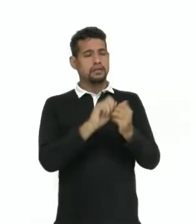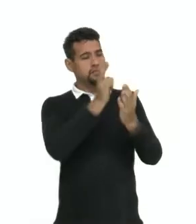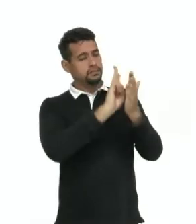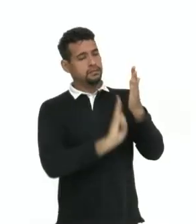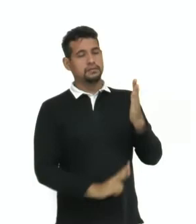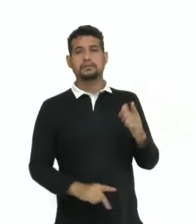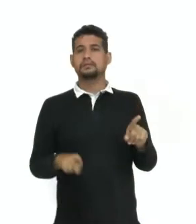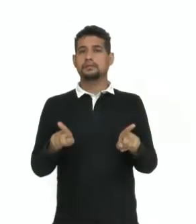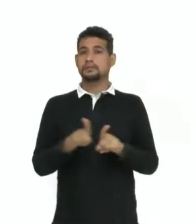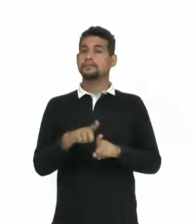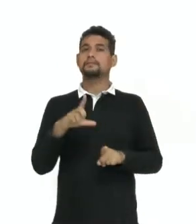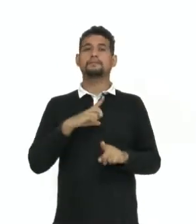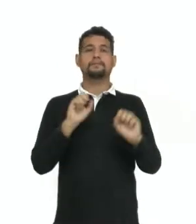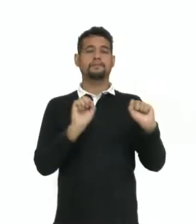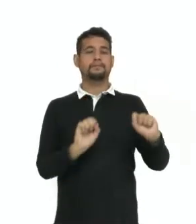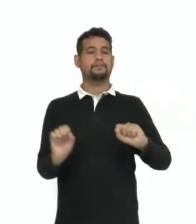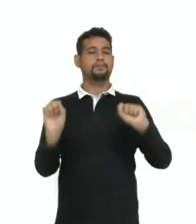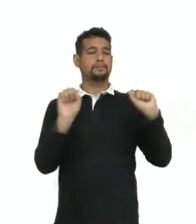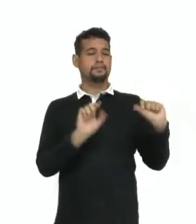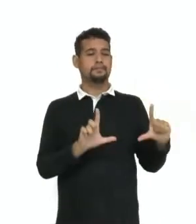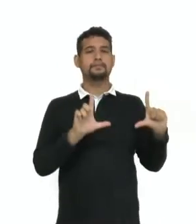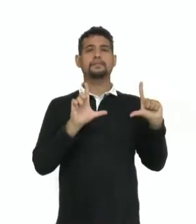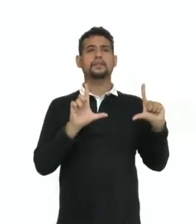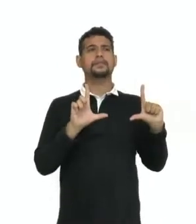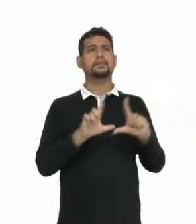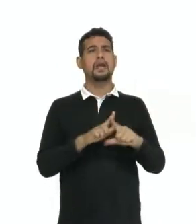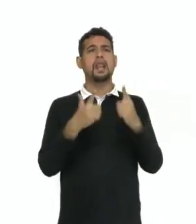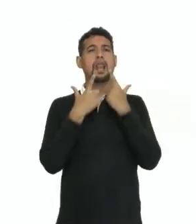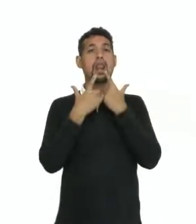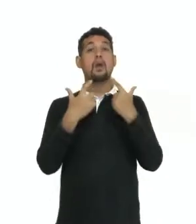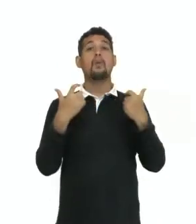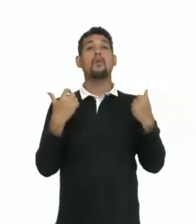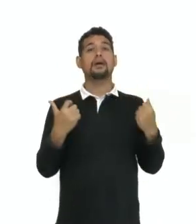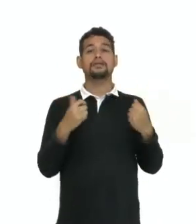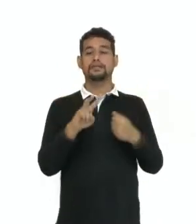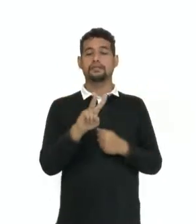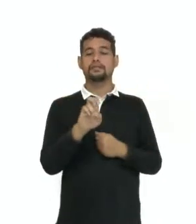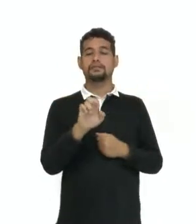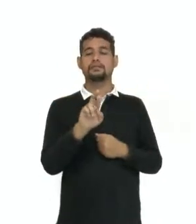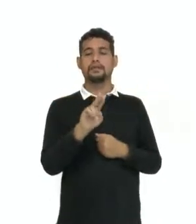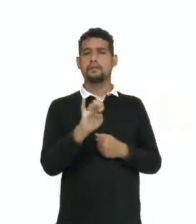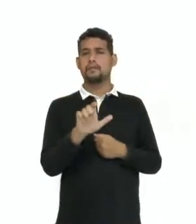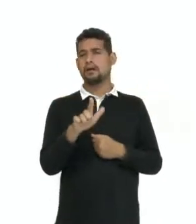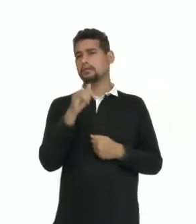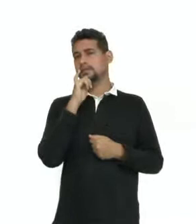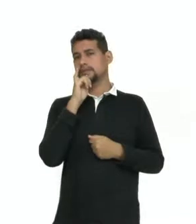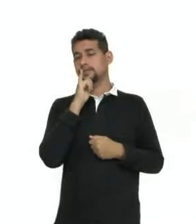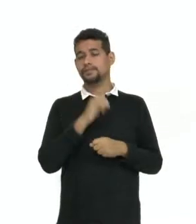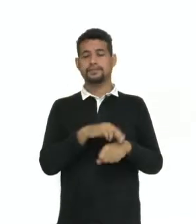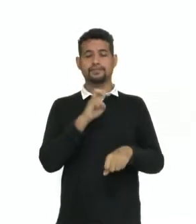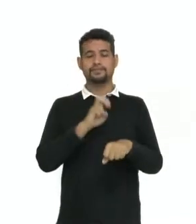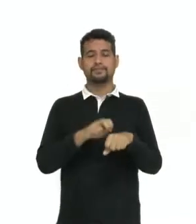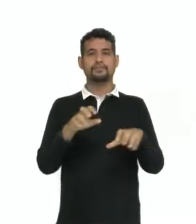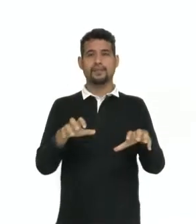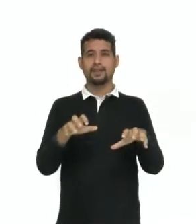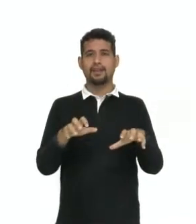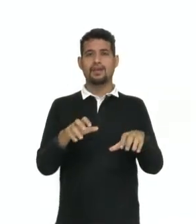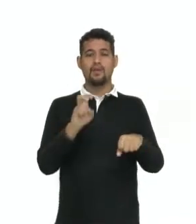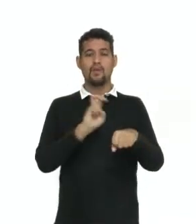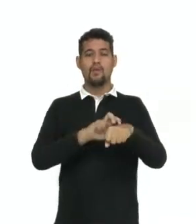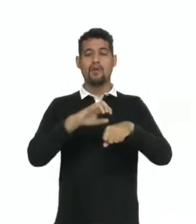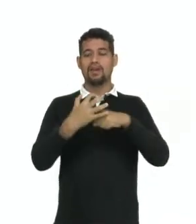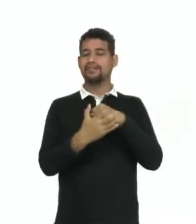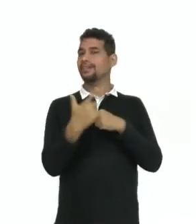leitura aqui, nós temos outro cartaz, né? Então, elementos da linguagem verbal. O coronavírus não tem cérebro nem